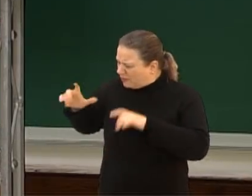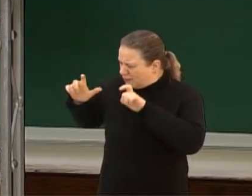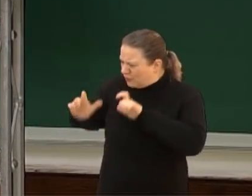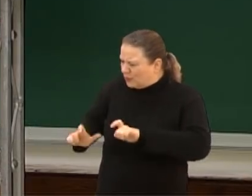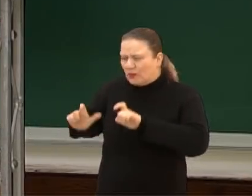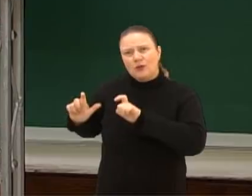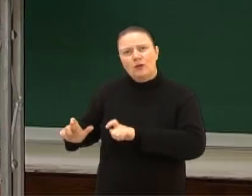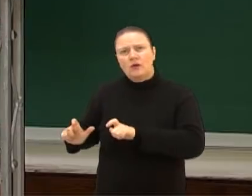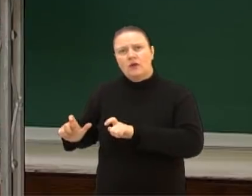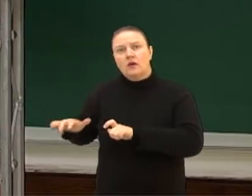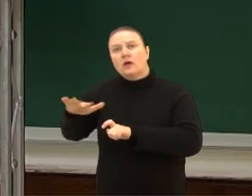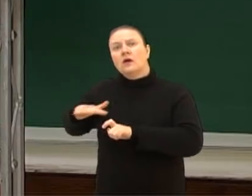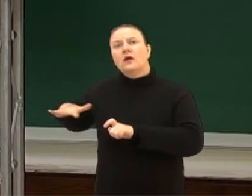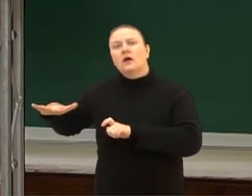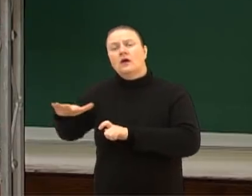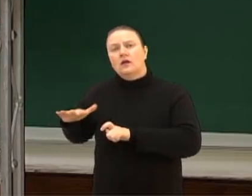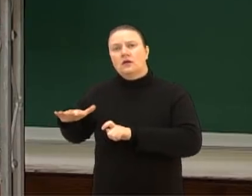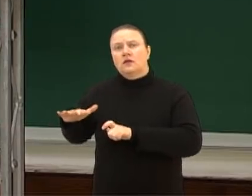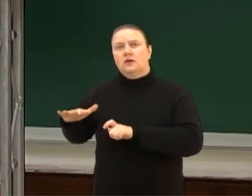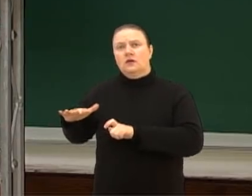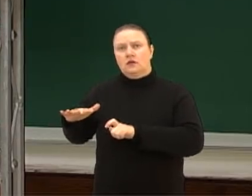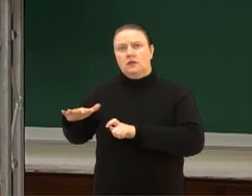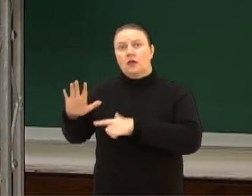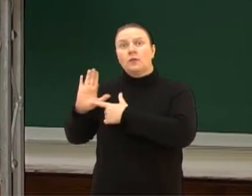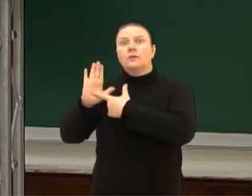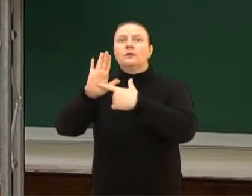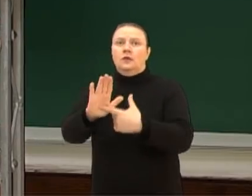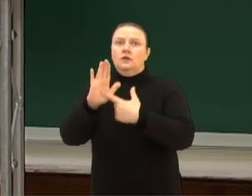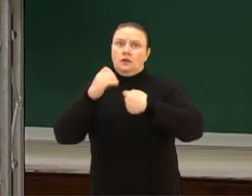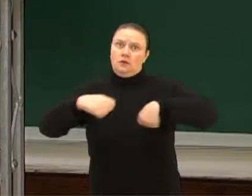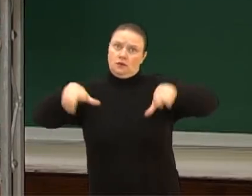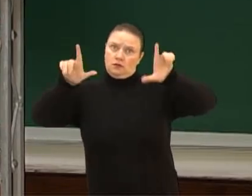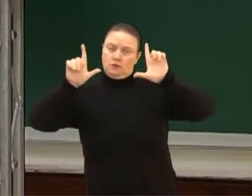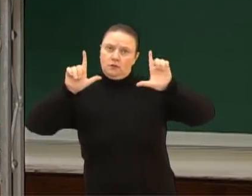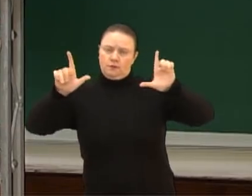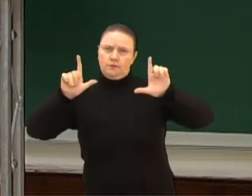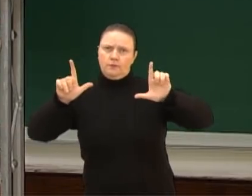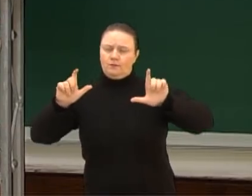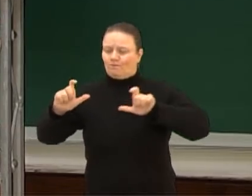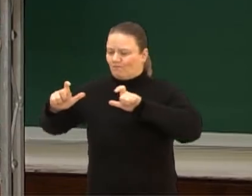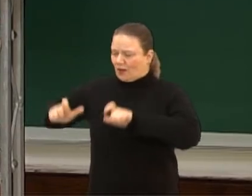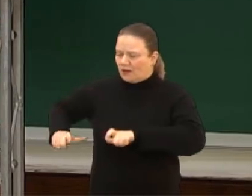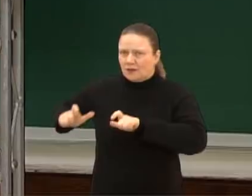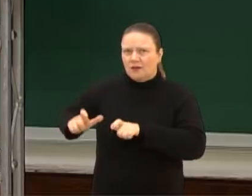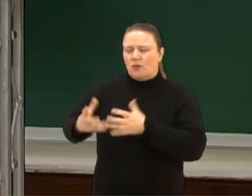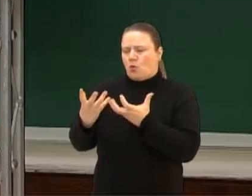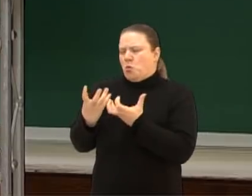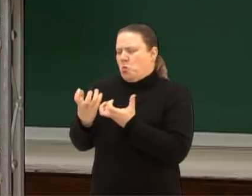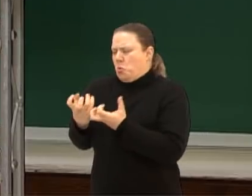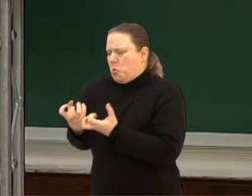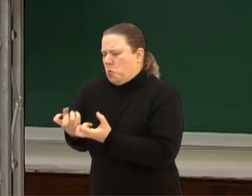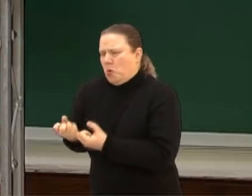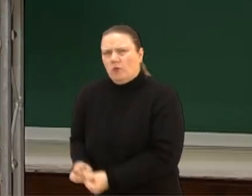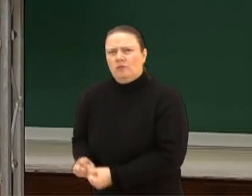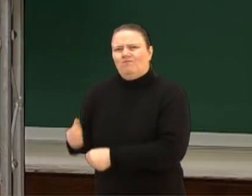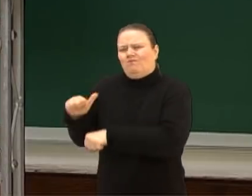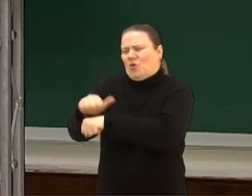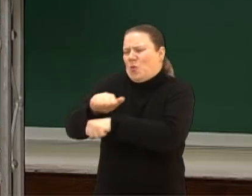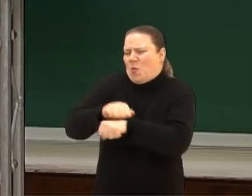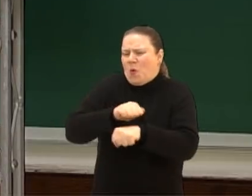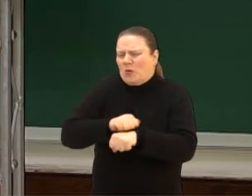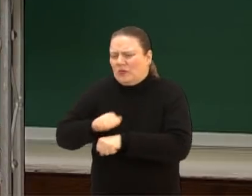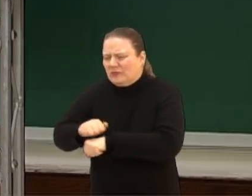falar sobre essa região em que a tela é retratada, é uma região de seca, de pobreza, enfim, de